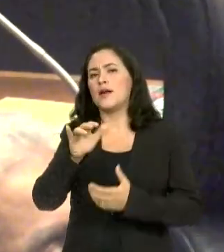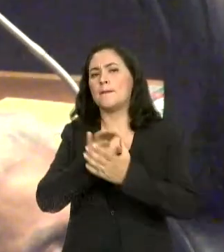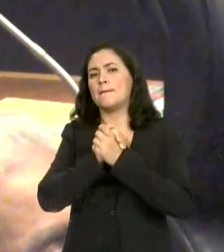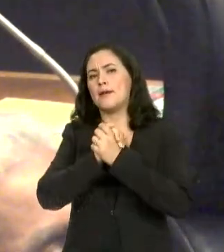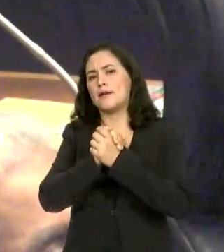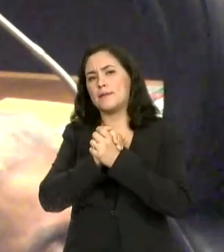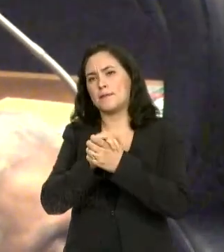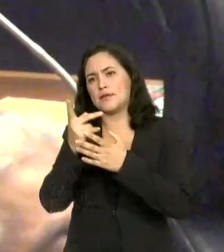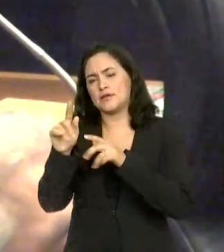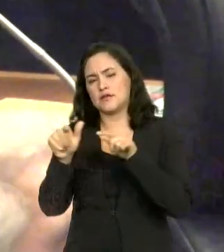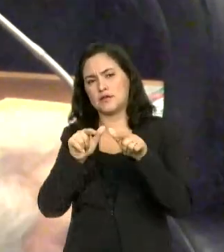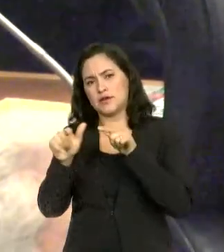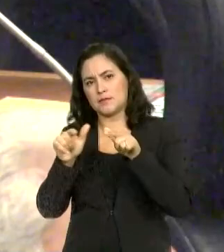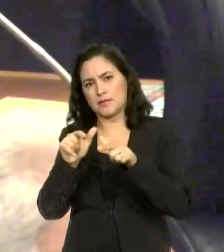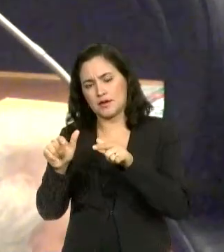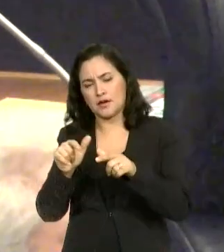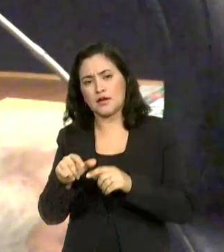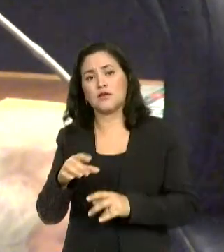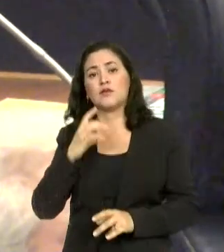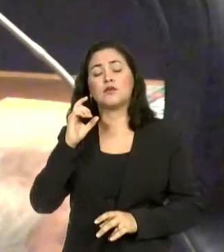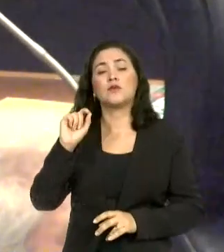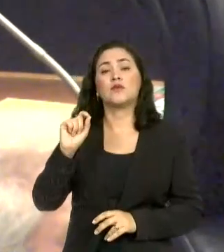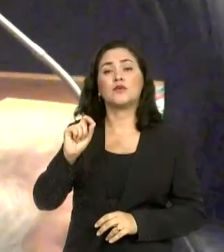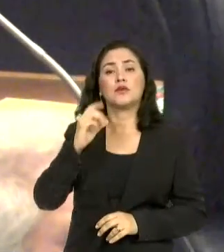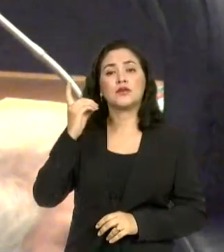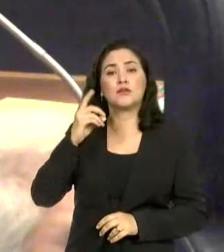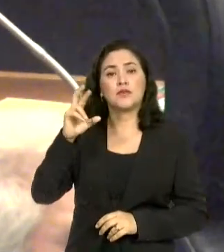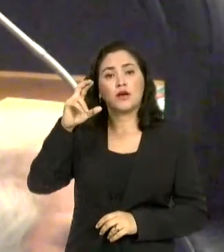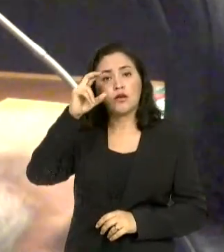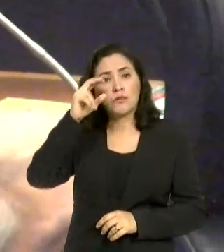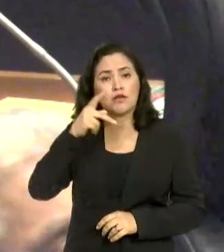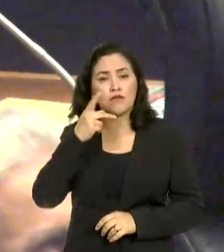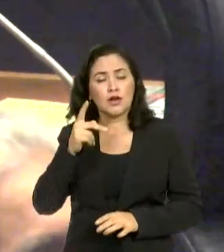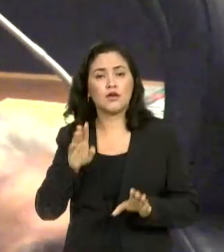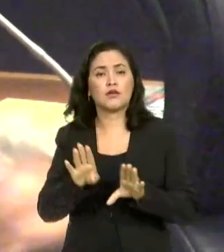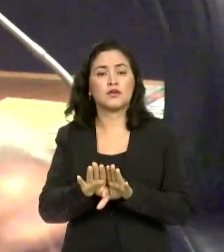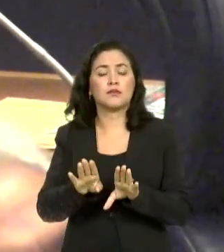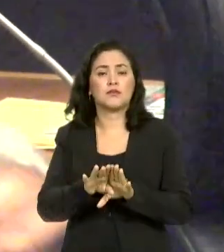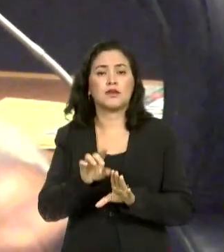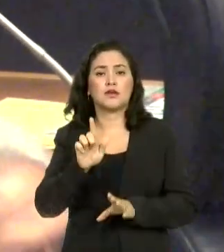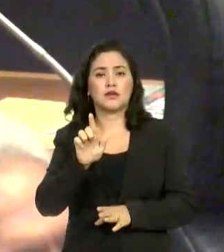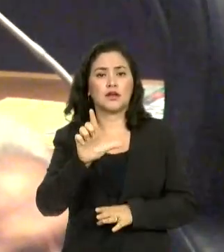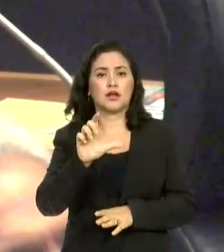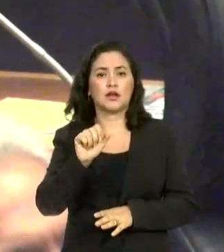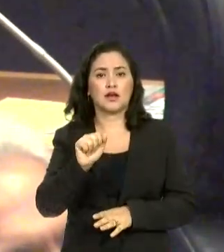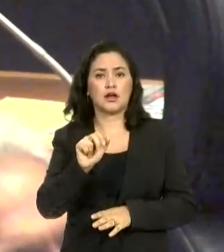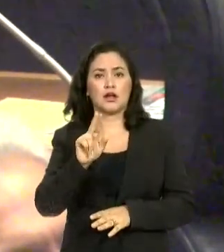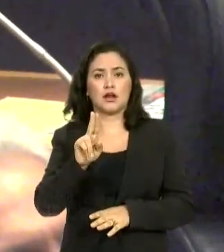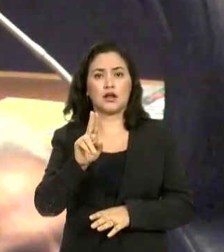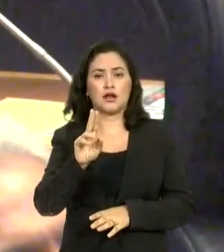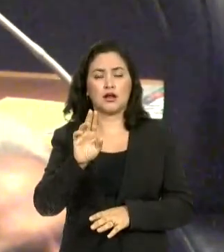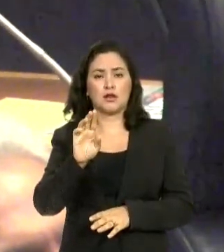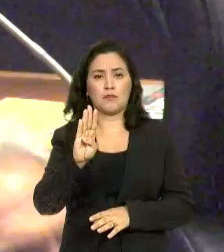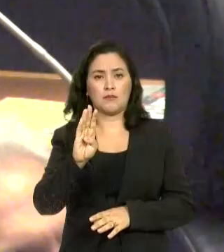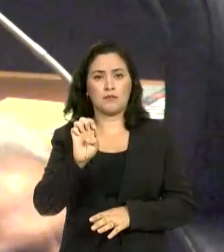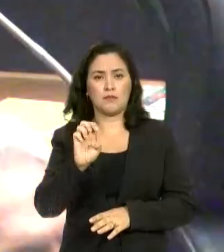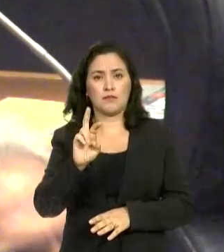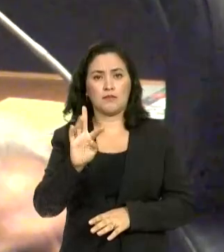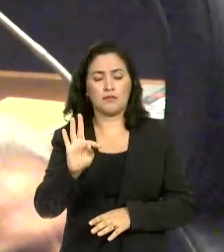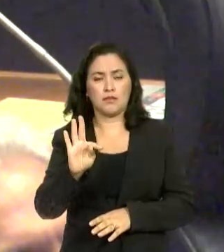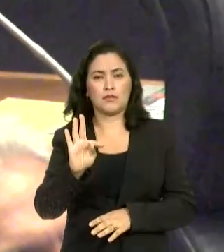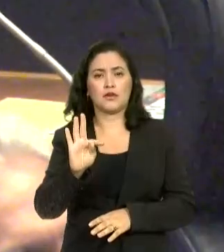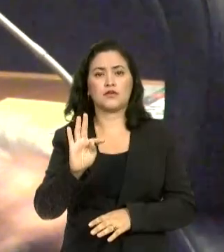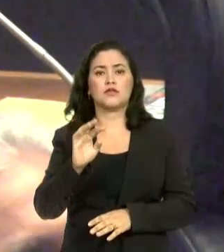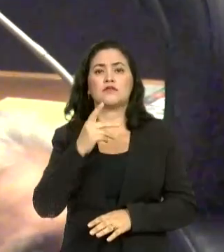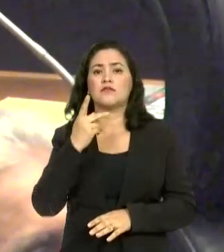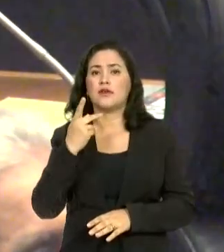Roberto Costa como do Glauber Coutrin são realmente palavras reais, verdadeiras, porque